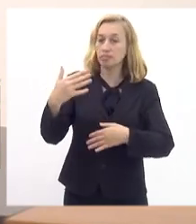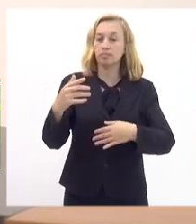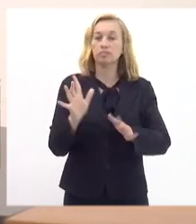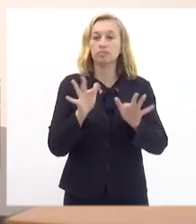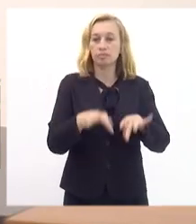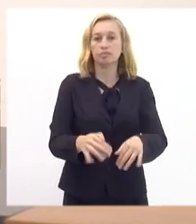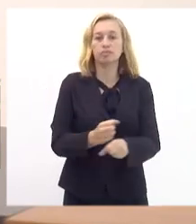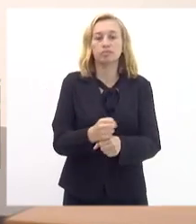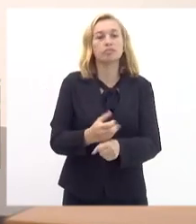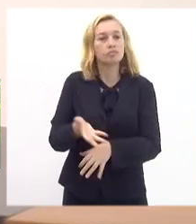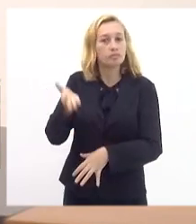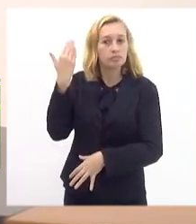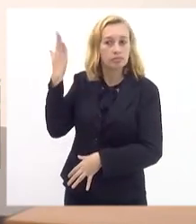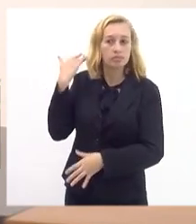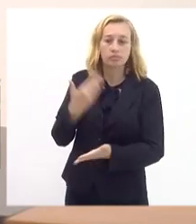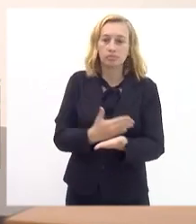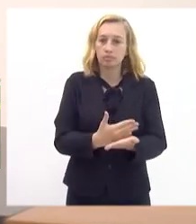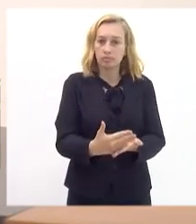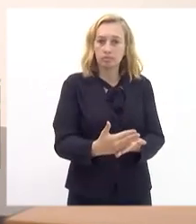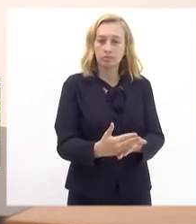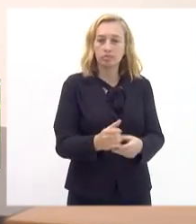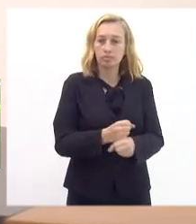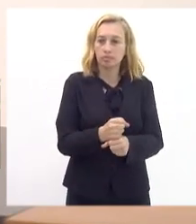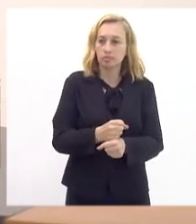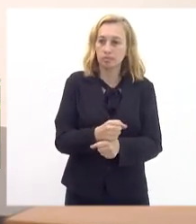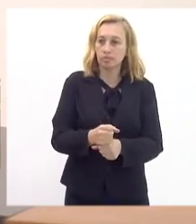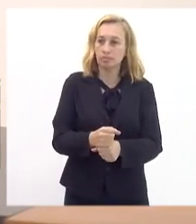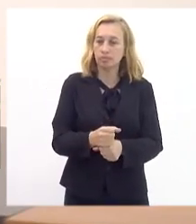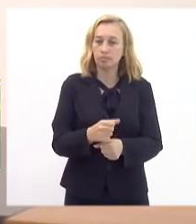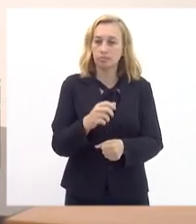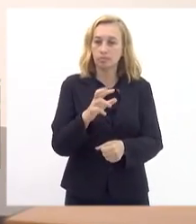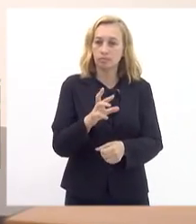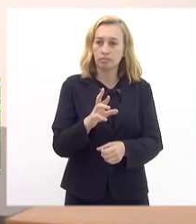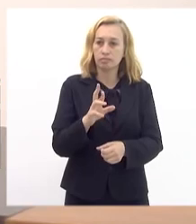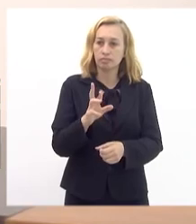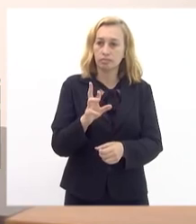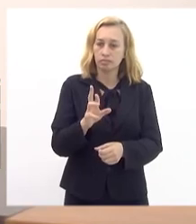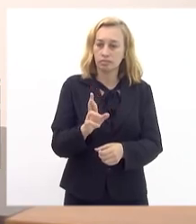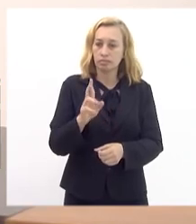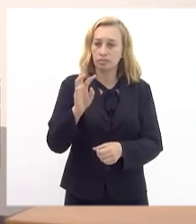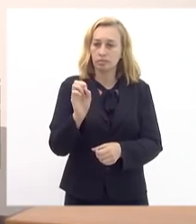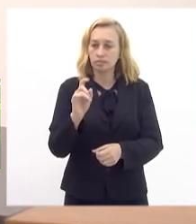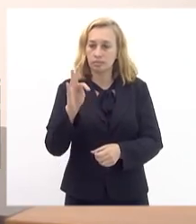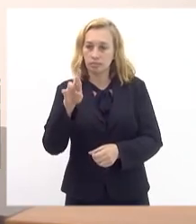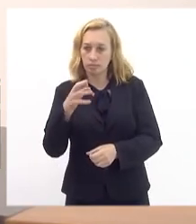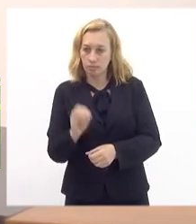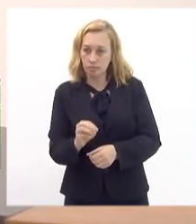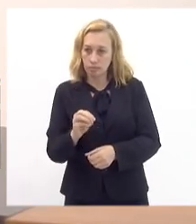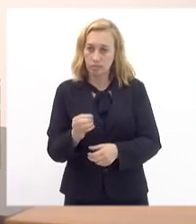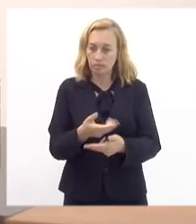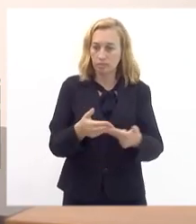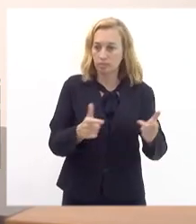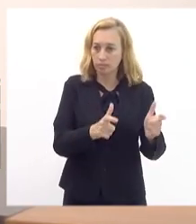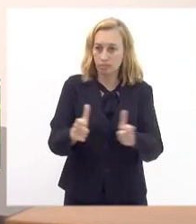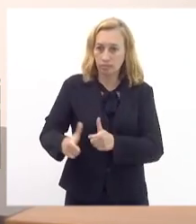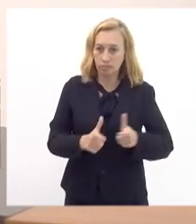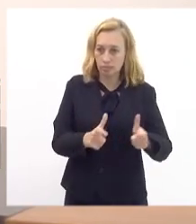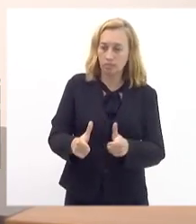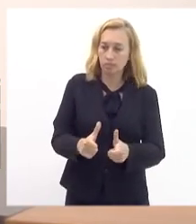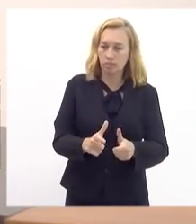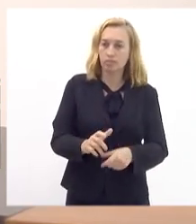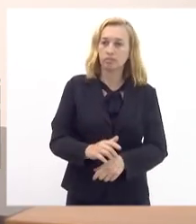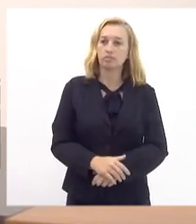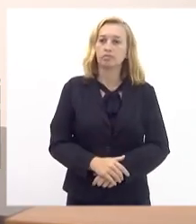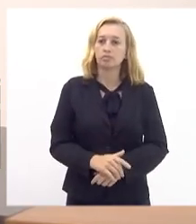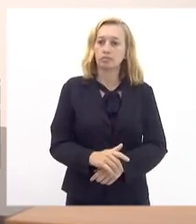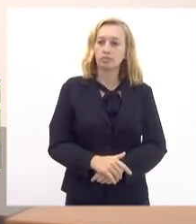do final do ano passado e início deste ano os reservatórios do subsistema sudeste-centro Oeste onde está